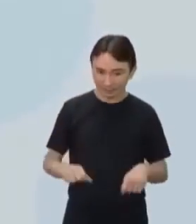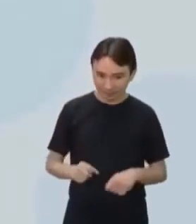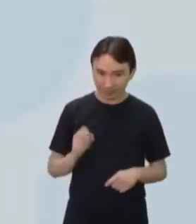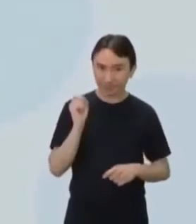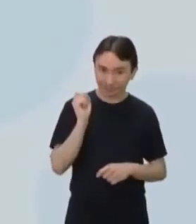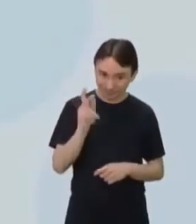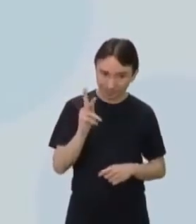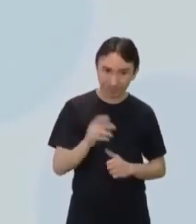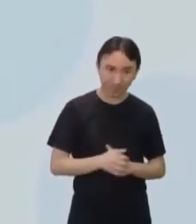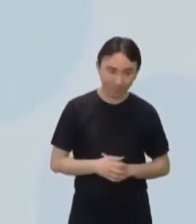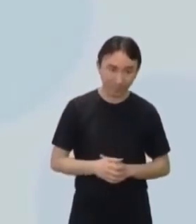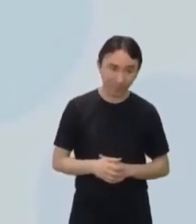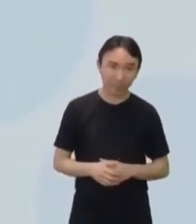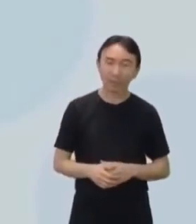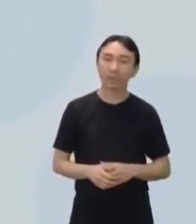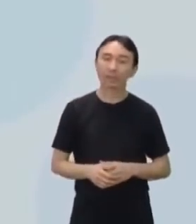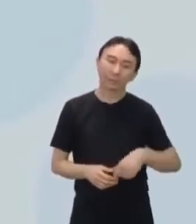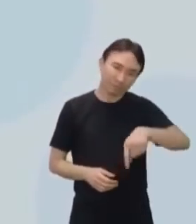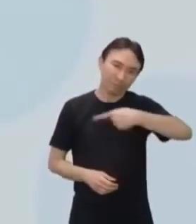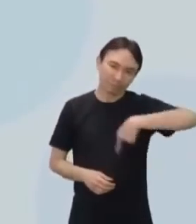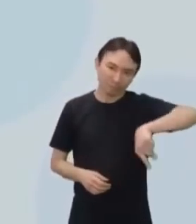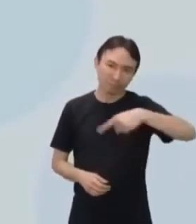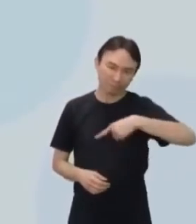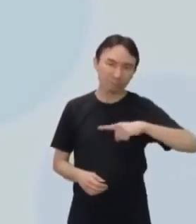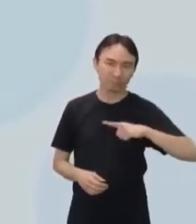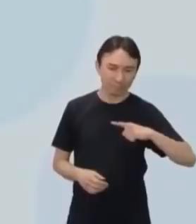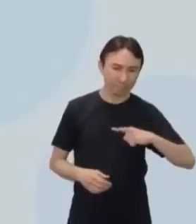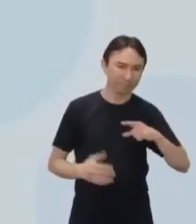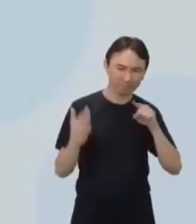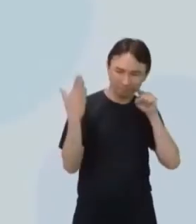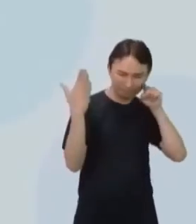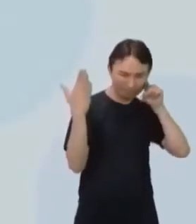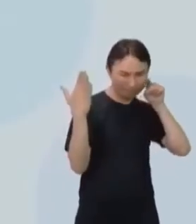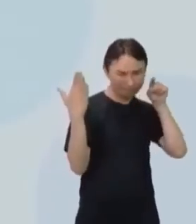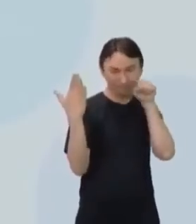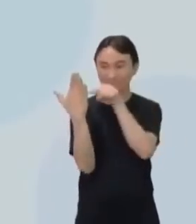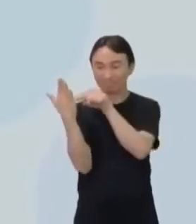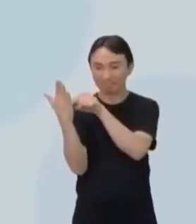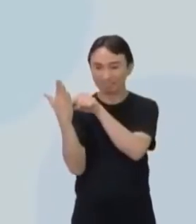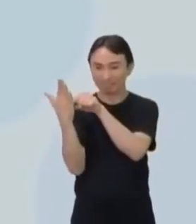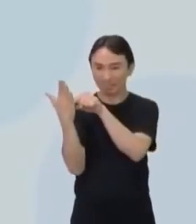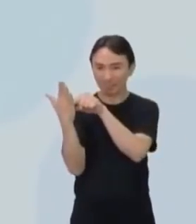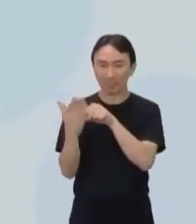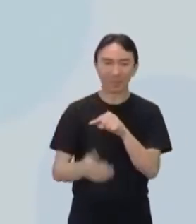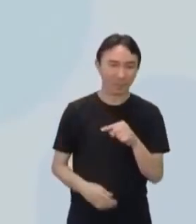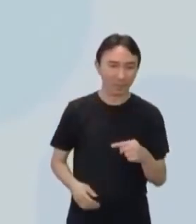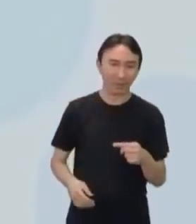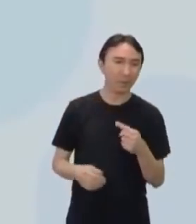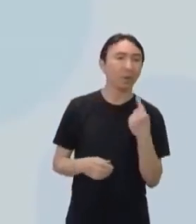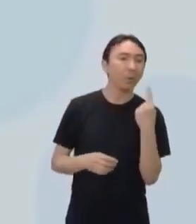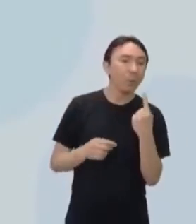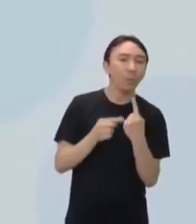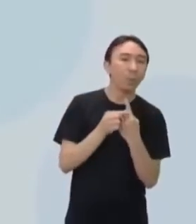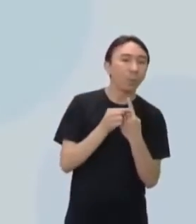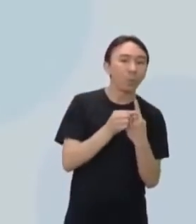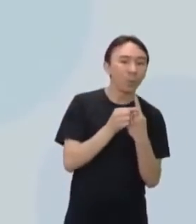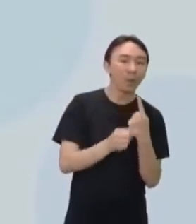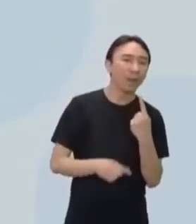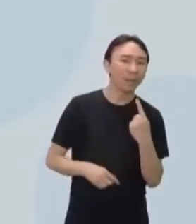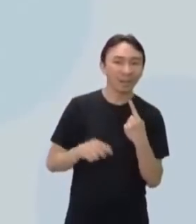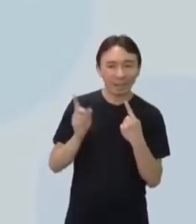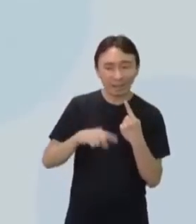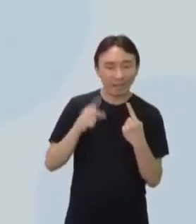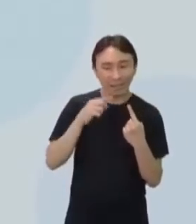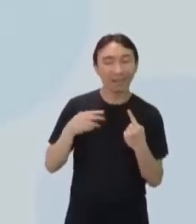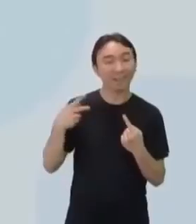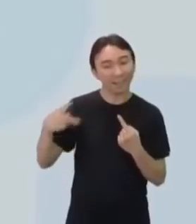temos alguns objetivos estratégicos, né, no nosso plano. Um deles, né, dentro desses 4, de educar os estudantes